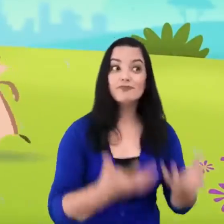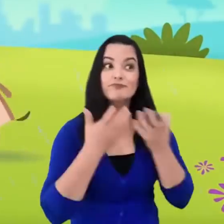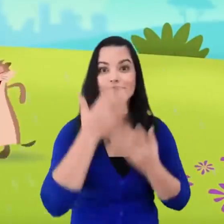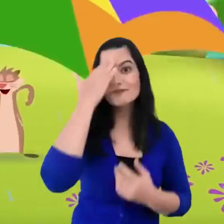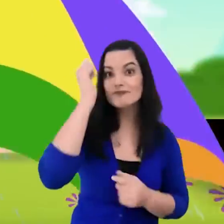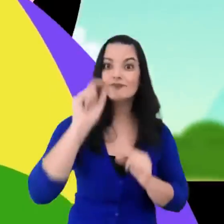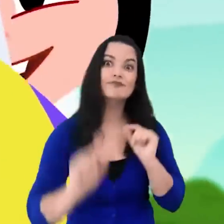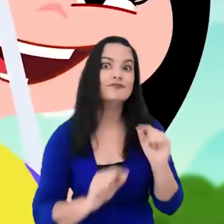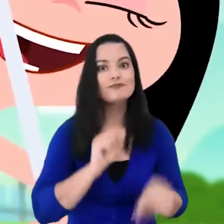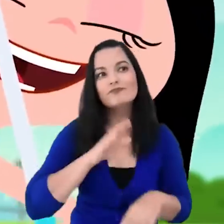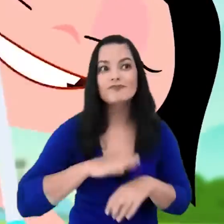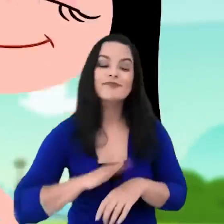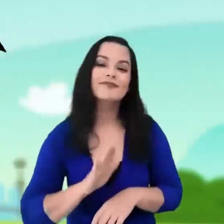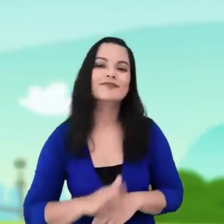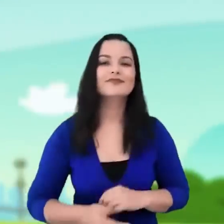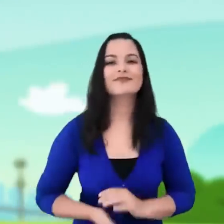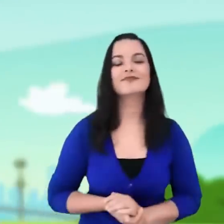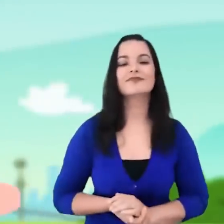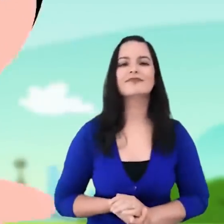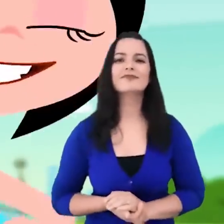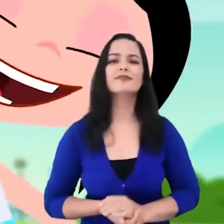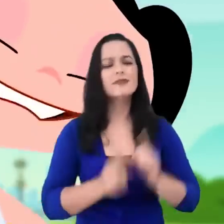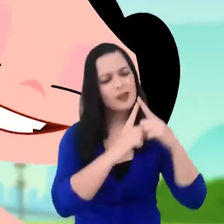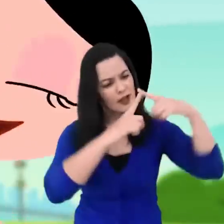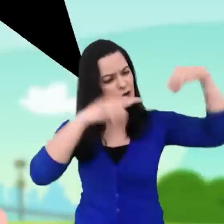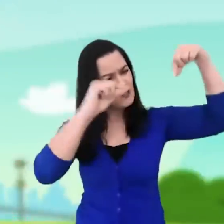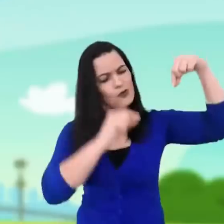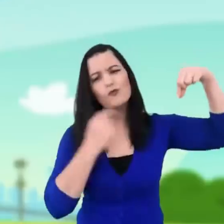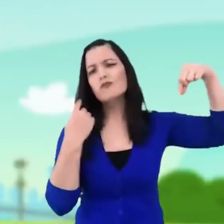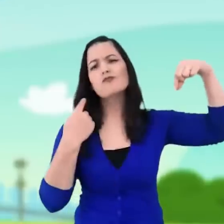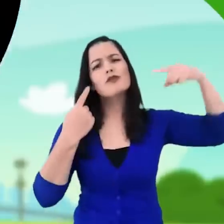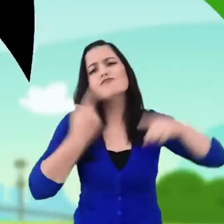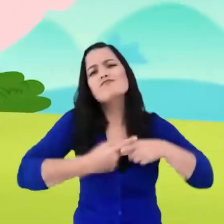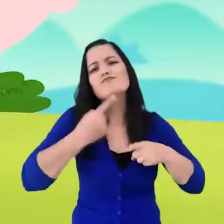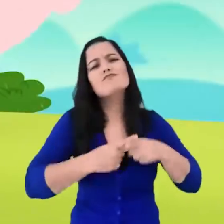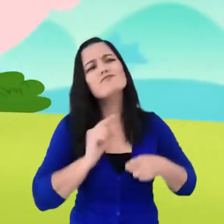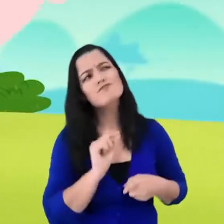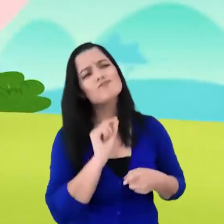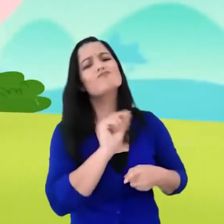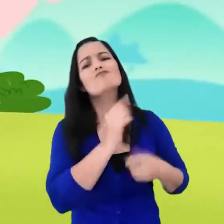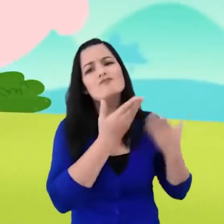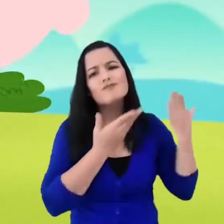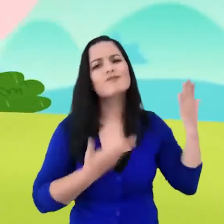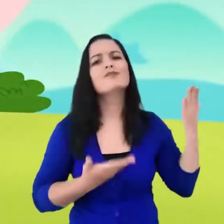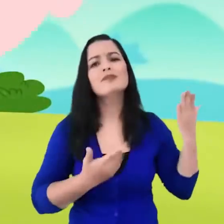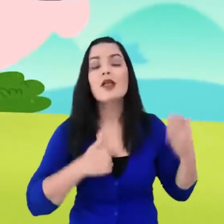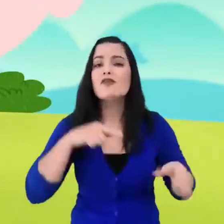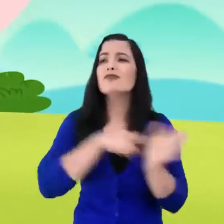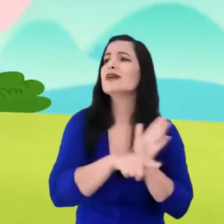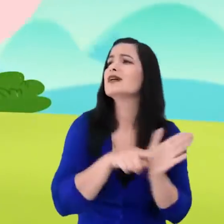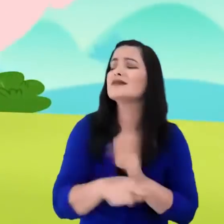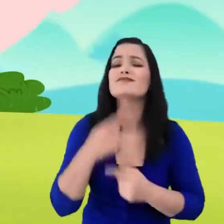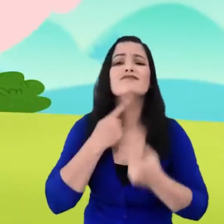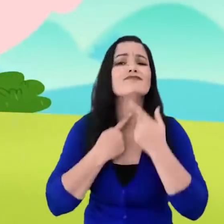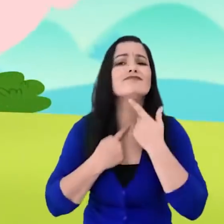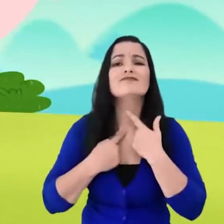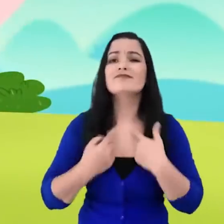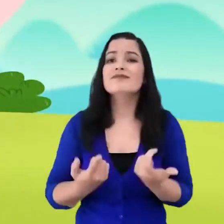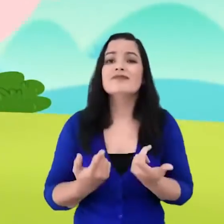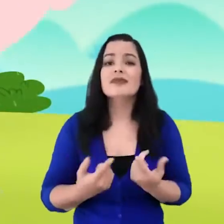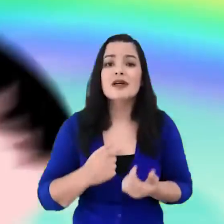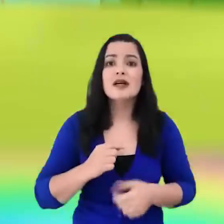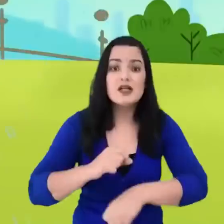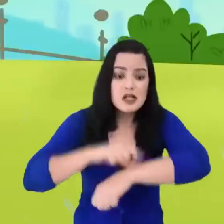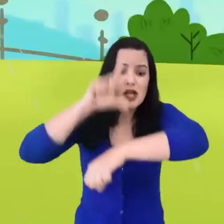Eu quero saber pra que que serve a lua. Eu tenho tanta pergunta, por que que